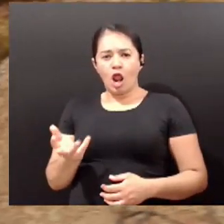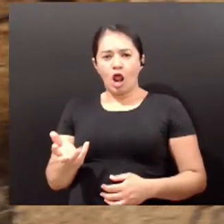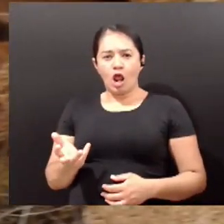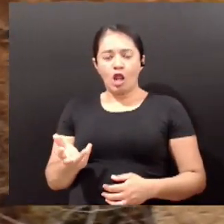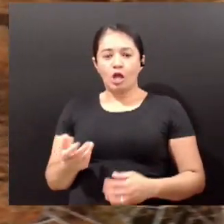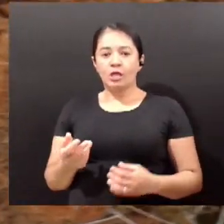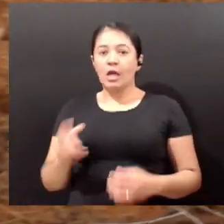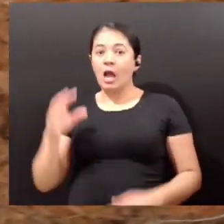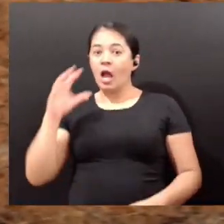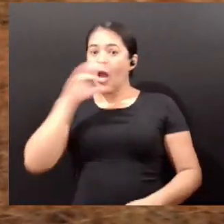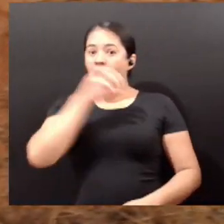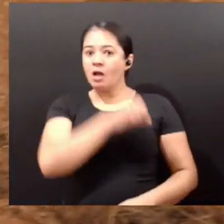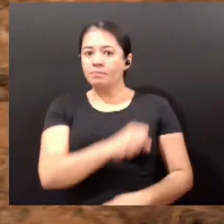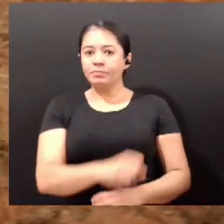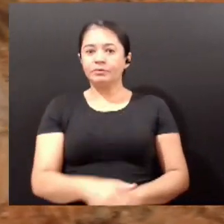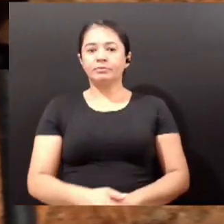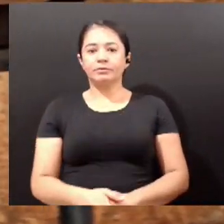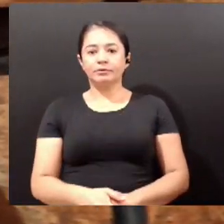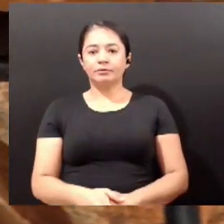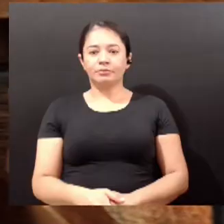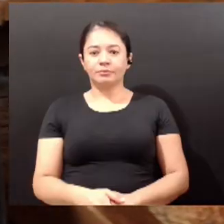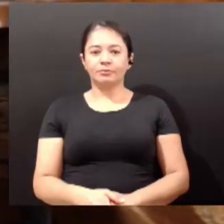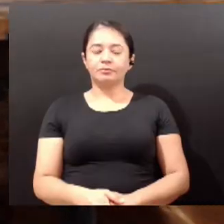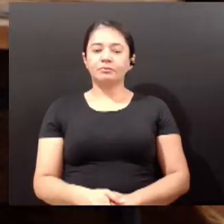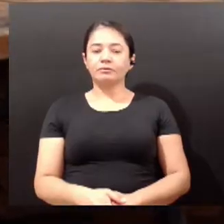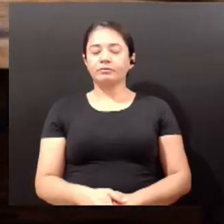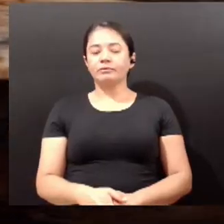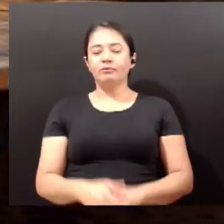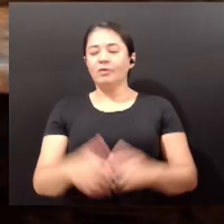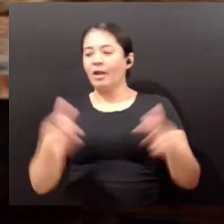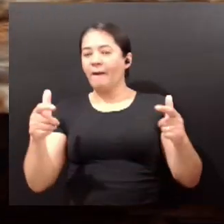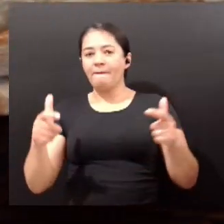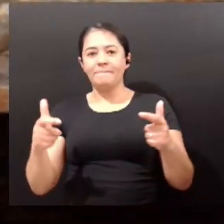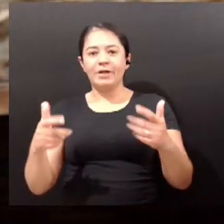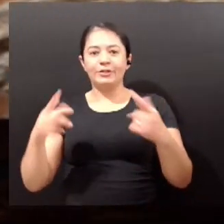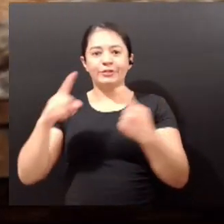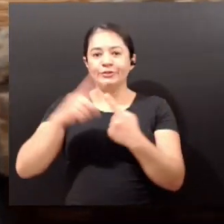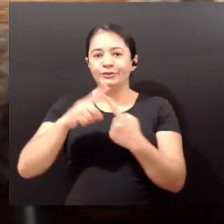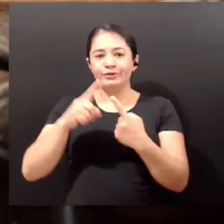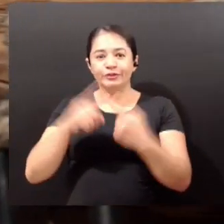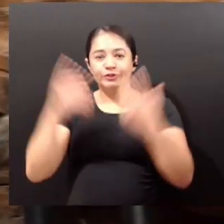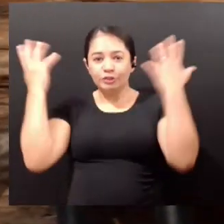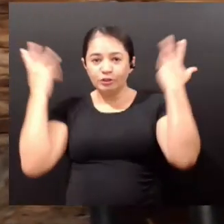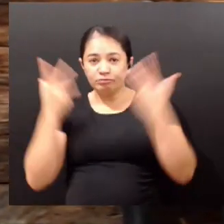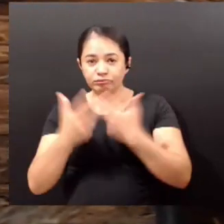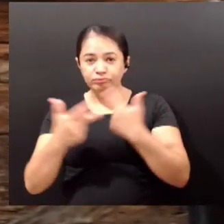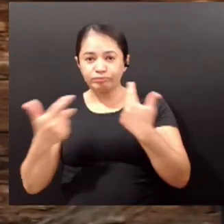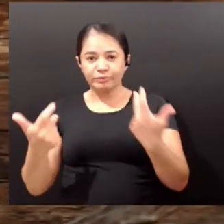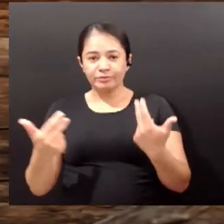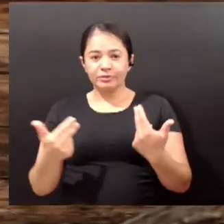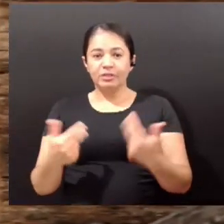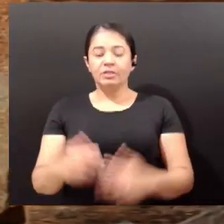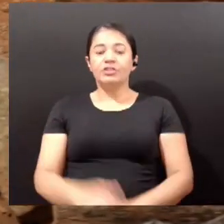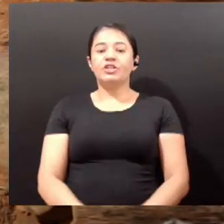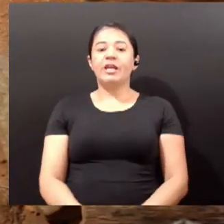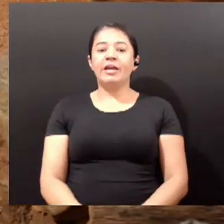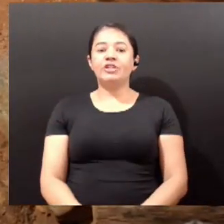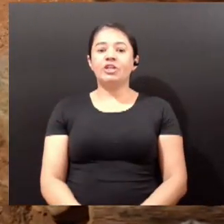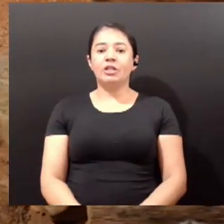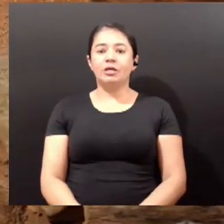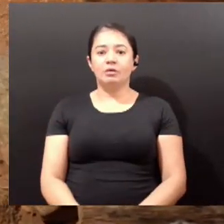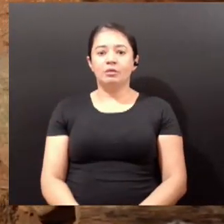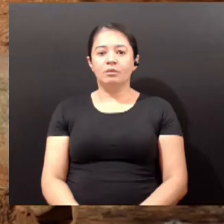rápida, como a maioria das espécies dos felídeos aí, na espreita ela tem que tomar uma certa distância e dar